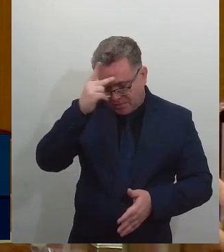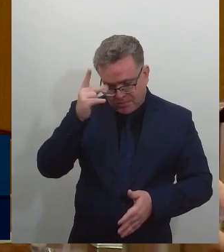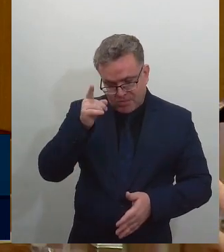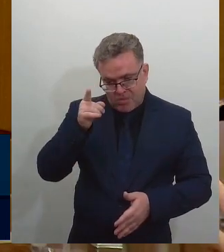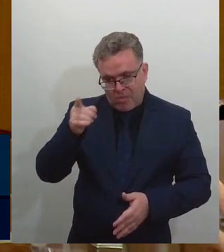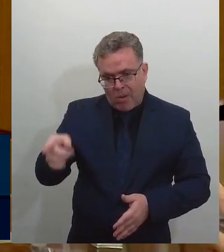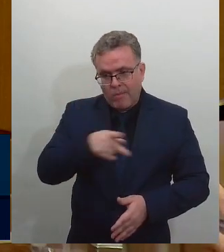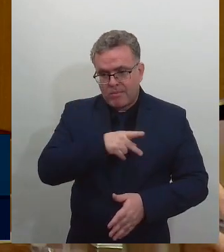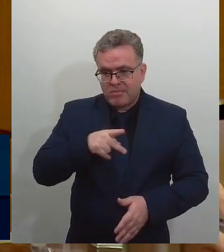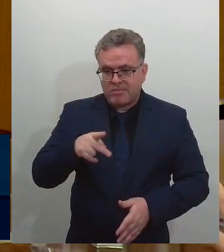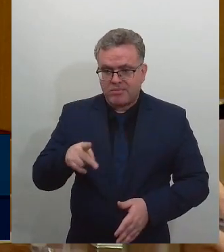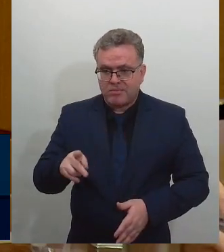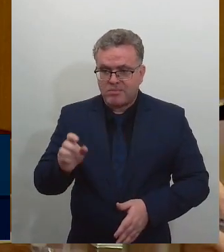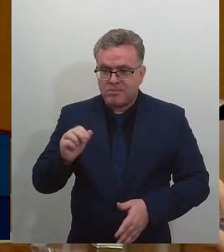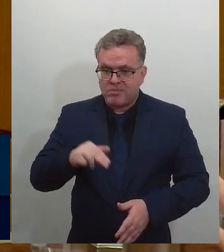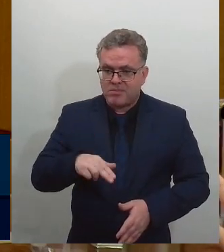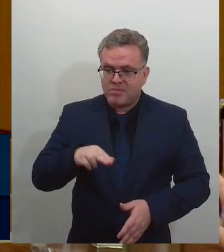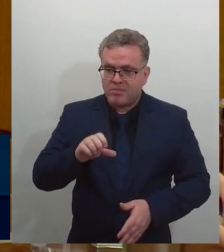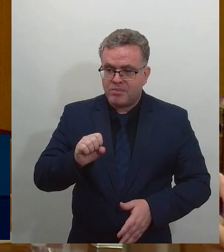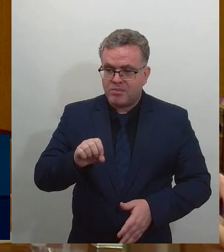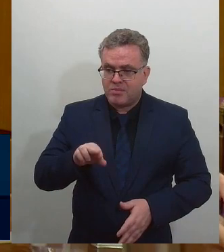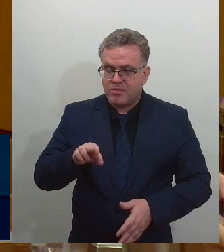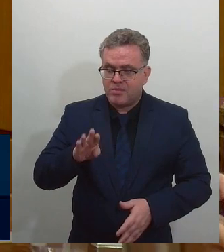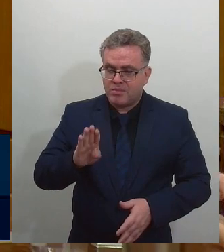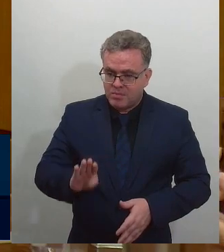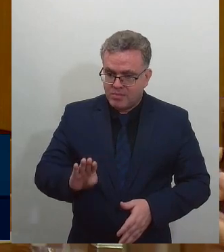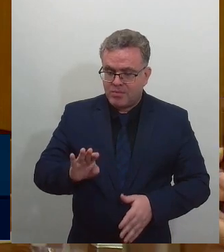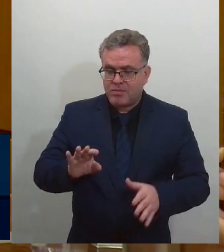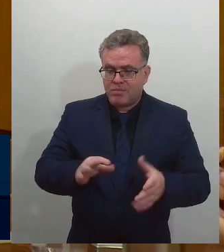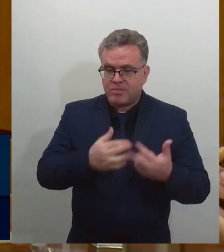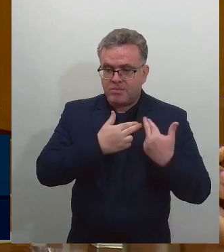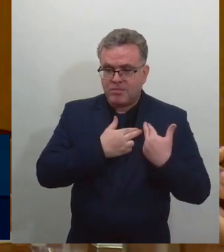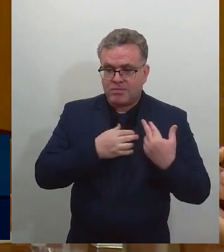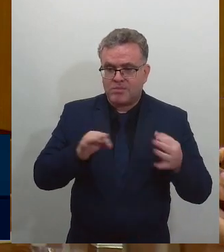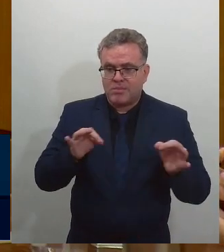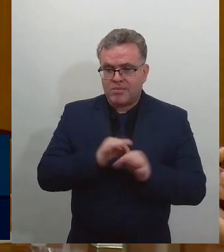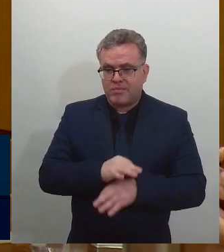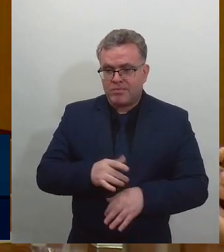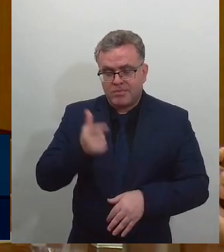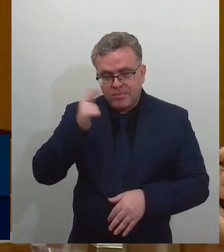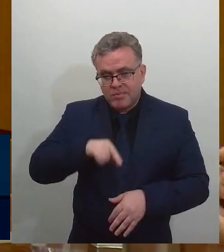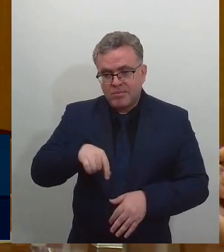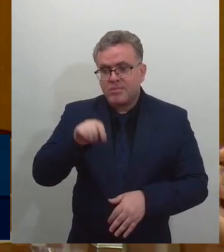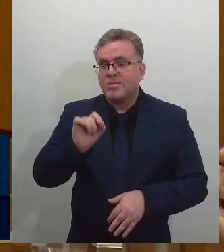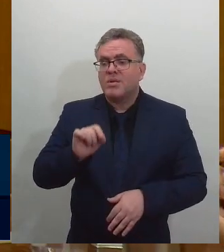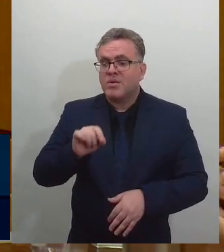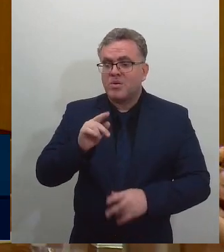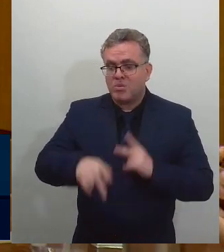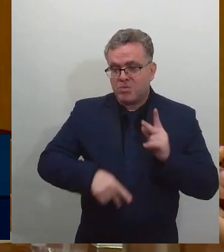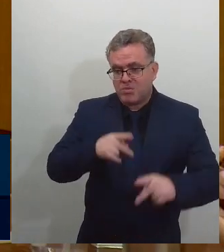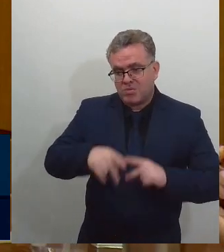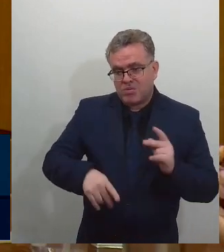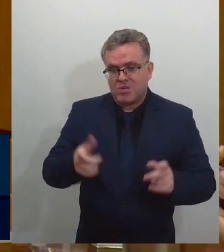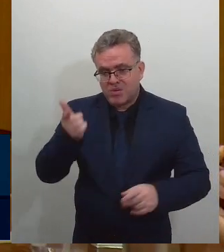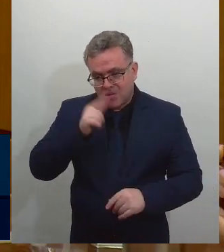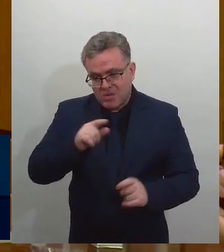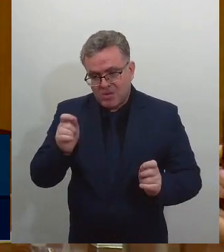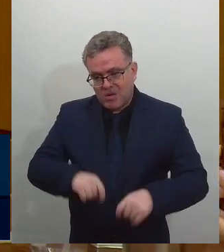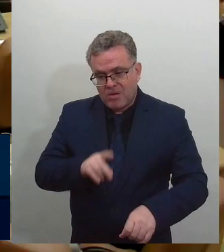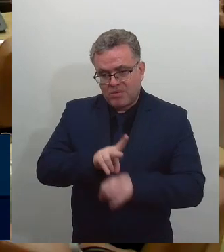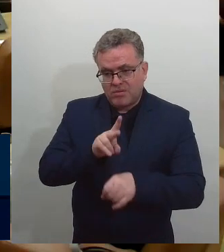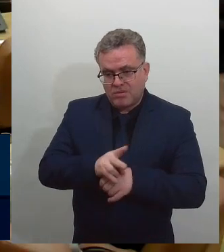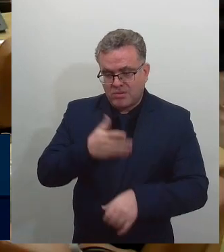à frente da EMURB. Então, quem vai ganhar com isso, tenha certeza, é o povo de Aracaju, o povo de Sergipe. Muito obrigado, senhor